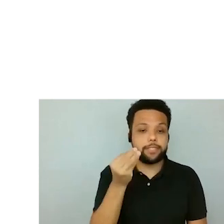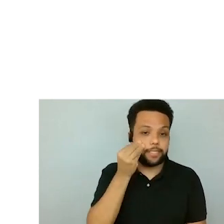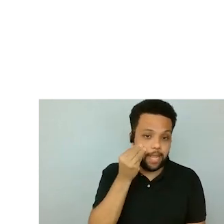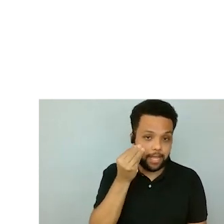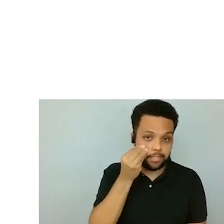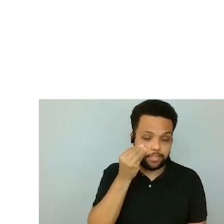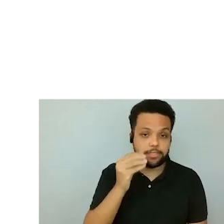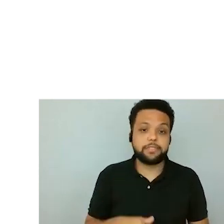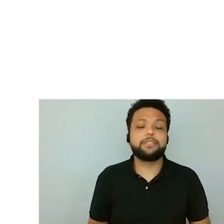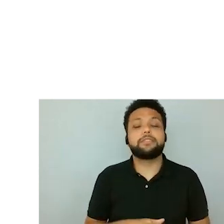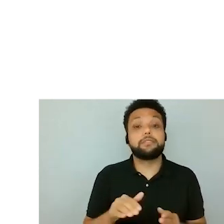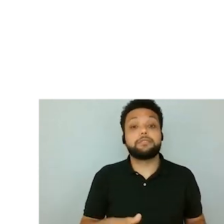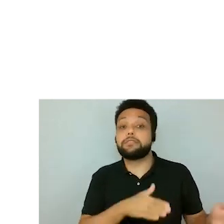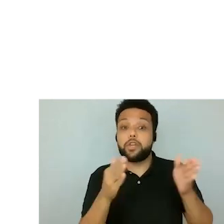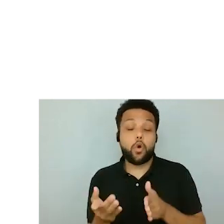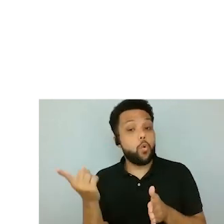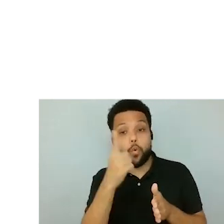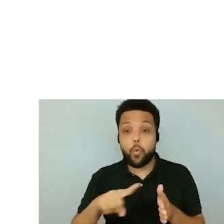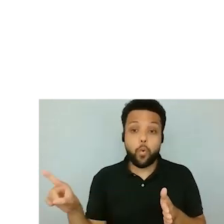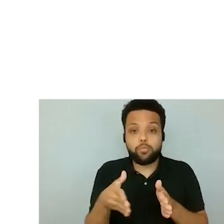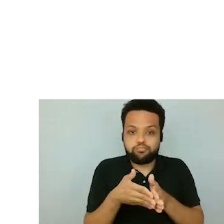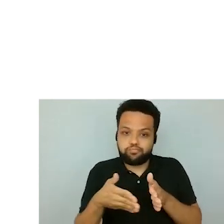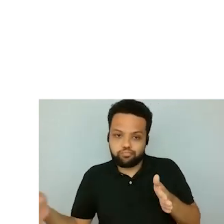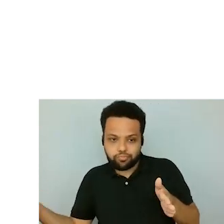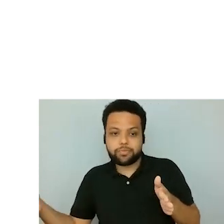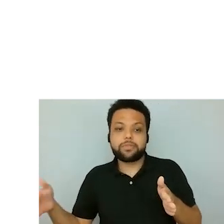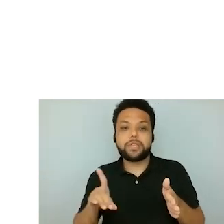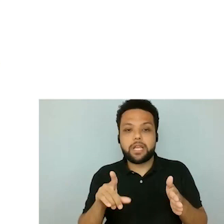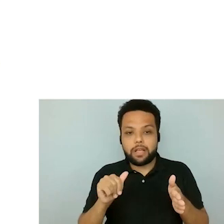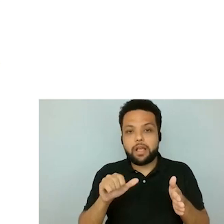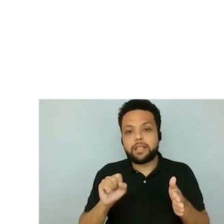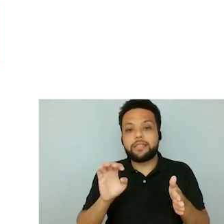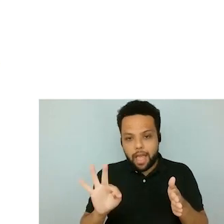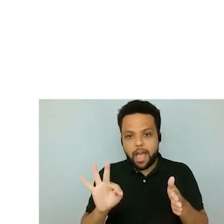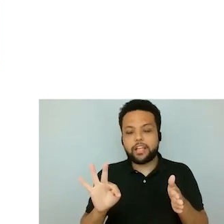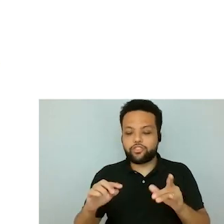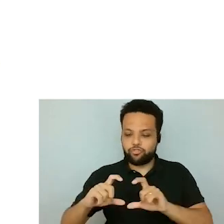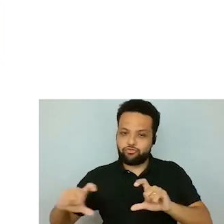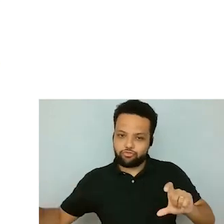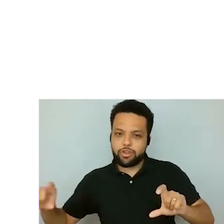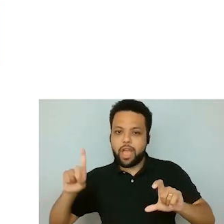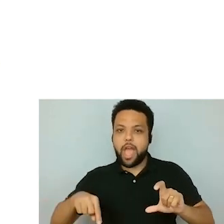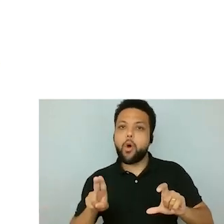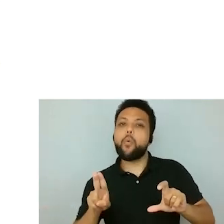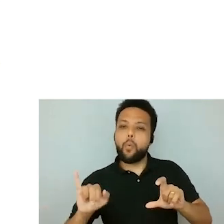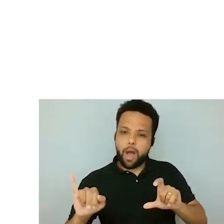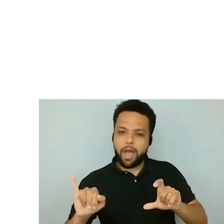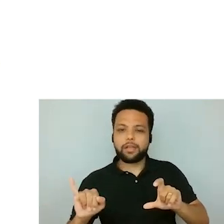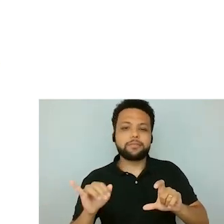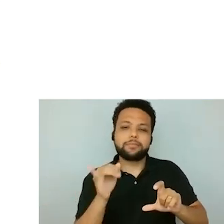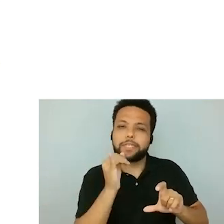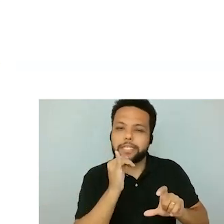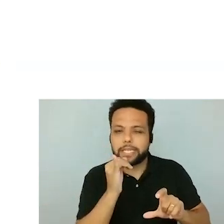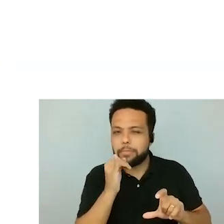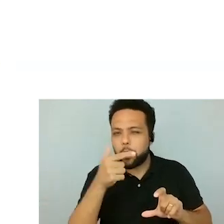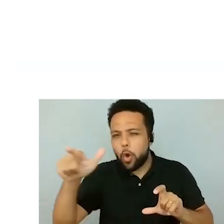testes. E, por fim, os testes DASH seriam próximos dos testes de UI, como os testes end-to-end, por exemplo, ou